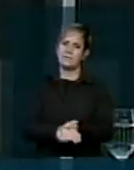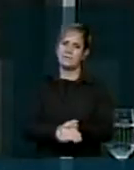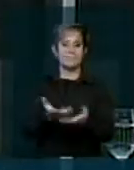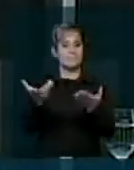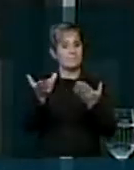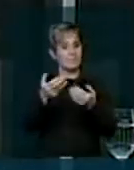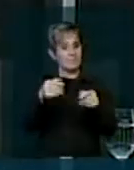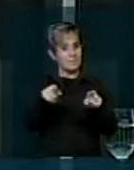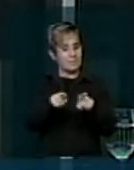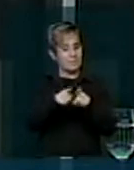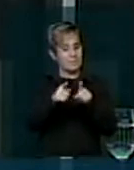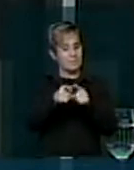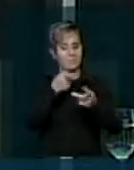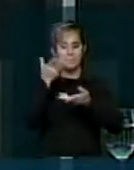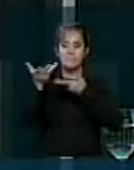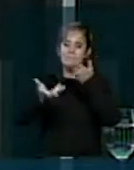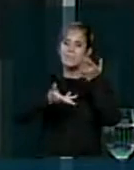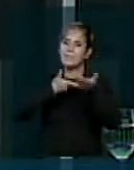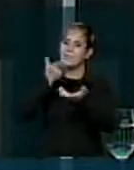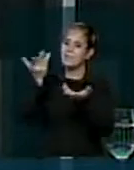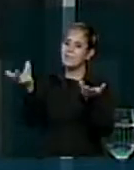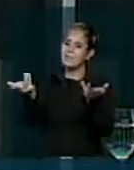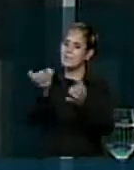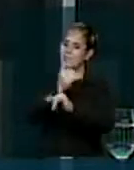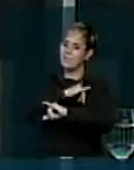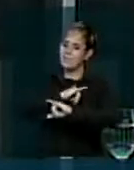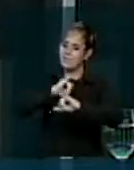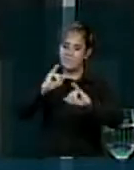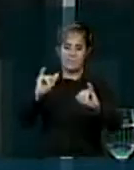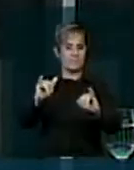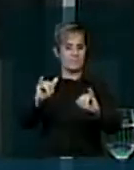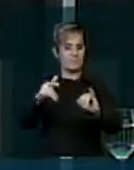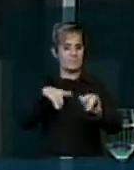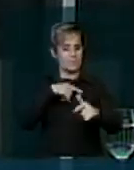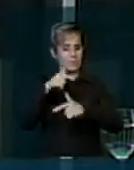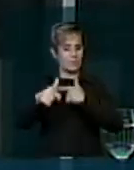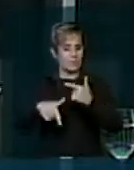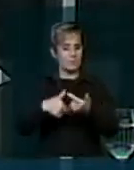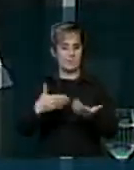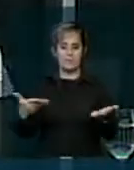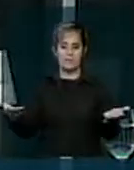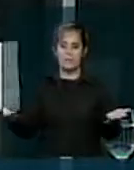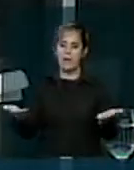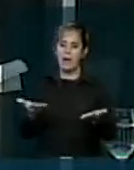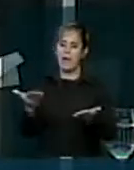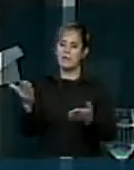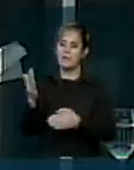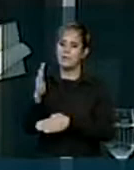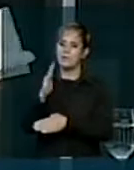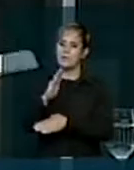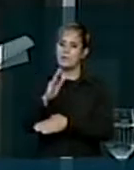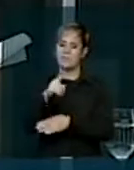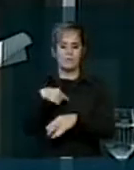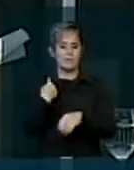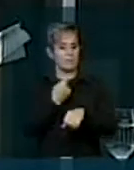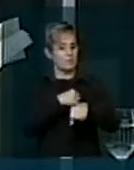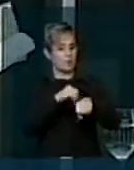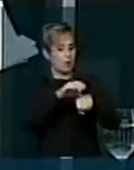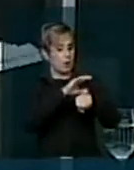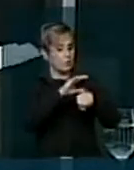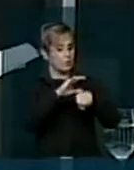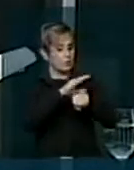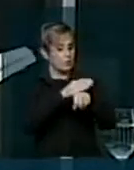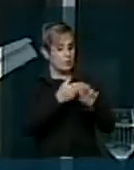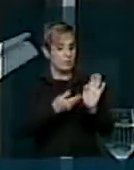também compartilhar e abrir esses trabalhos, senhor presidente, com a nossa Constituição da